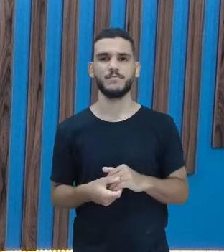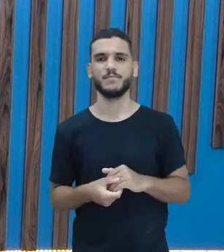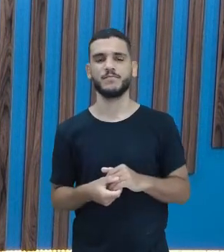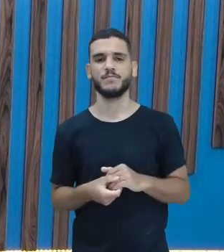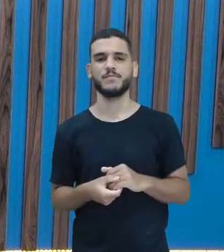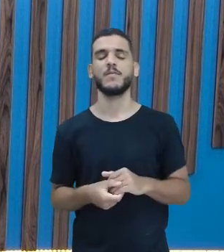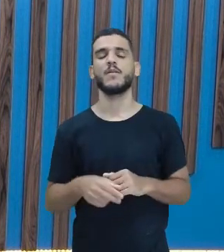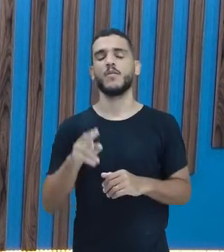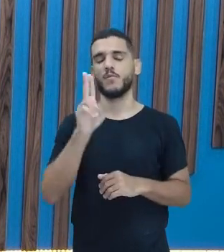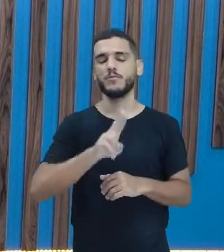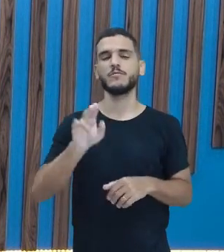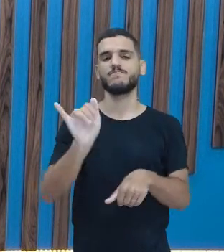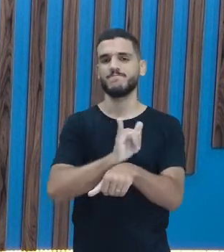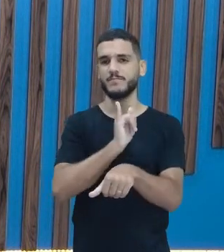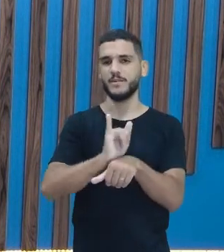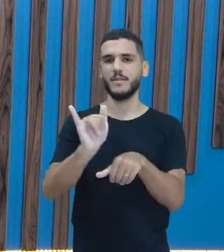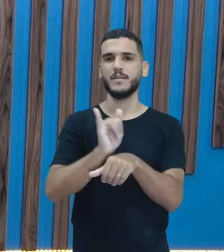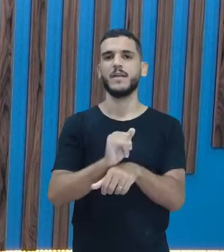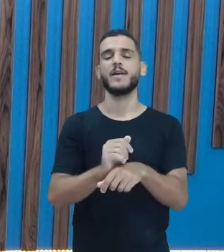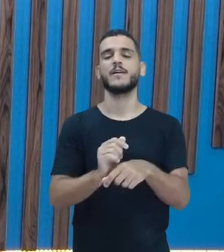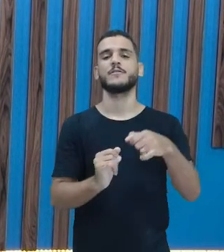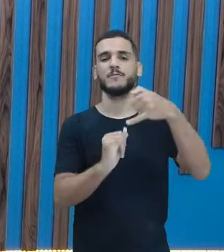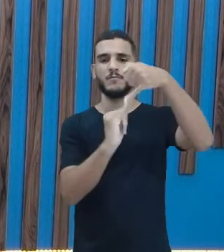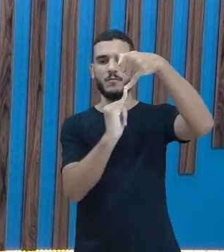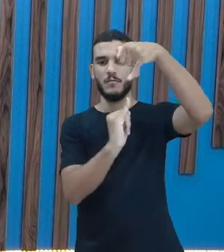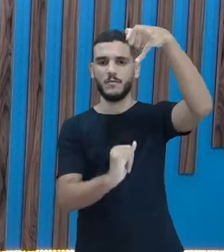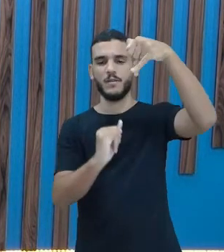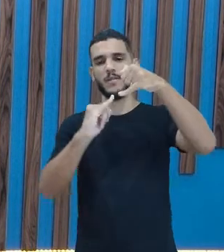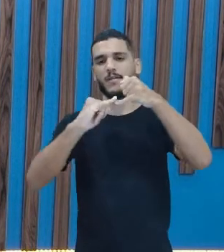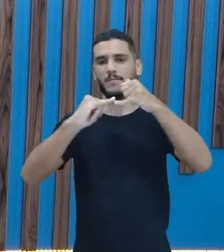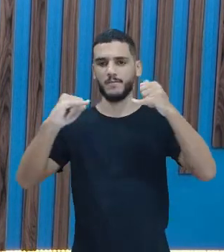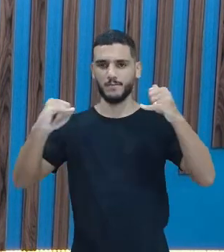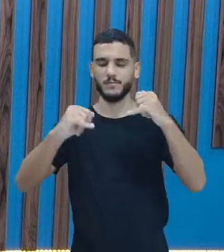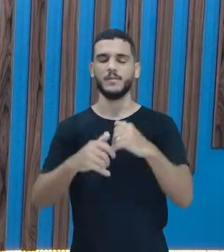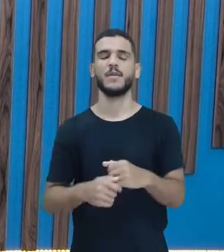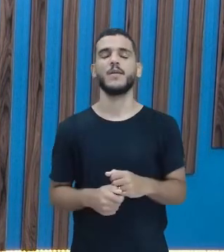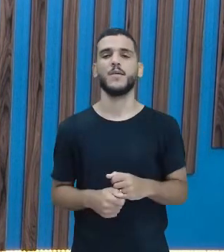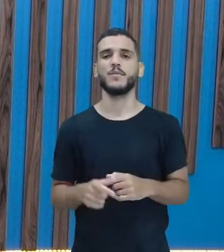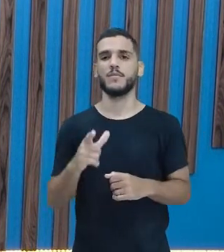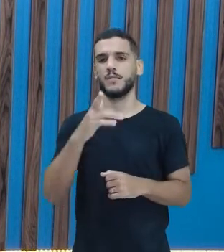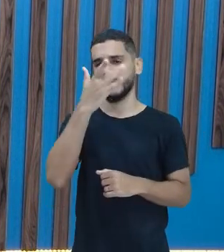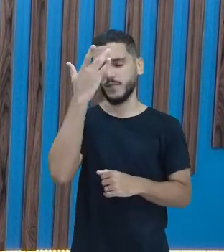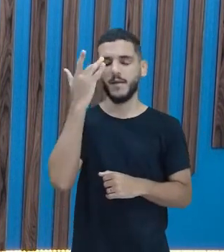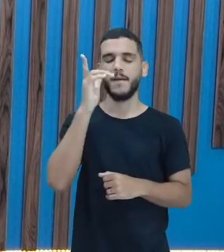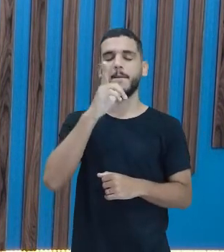Linha horizontal, linha vertical. Coloquei as pessoas que